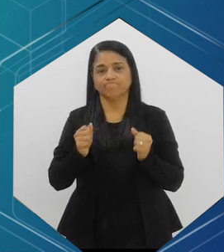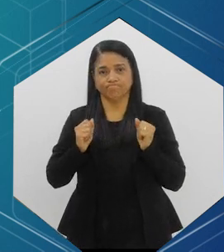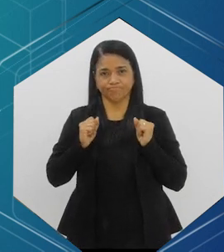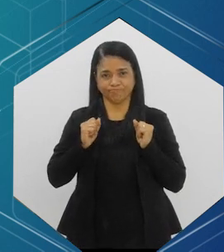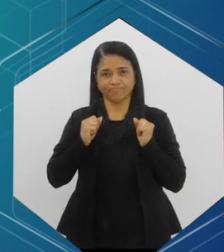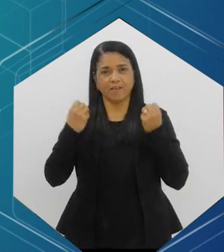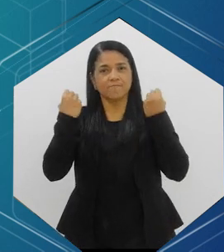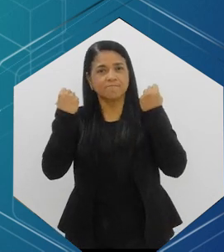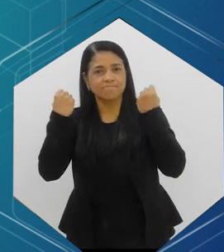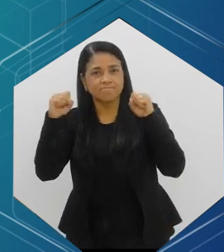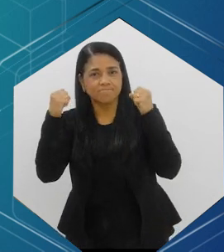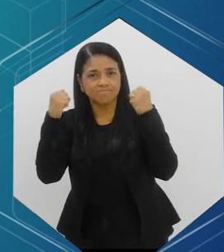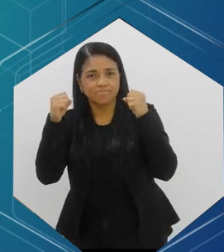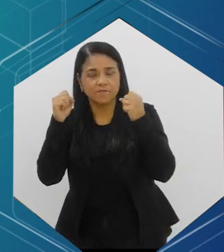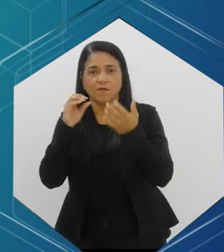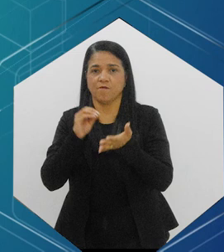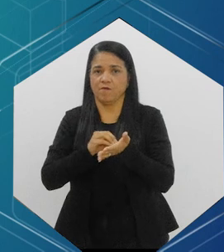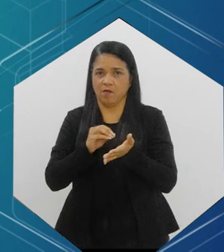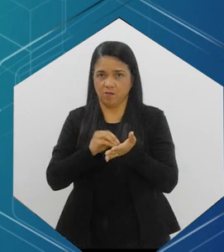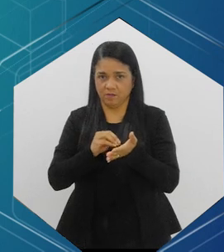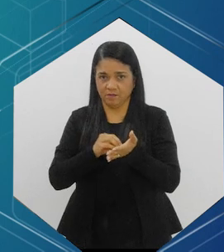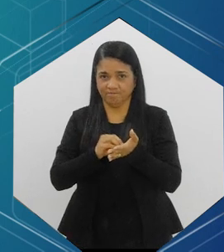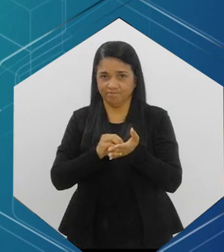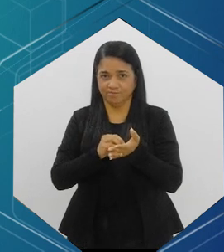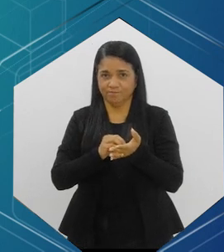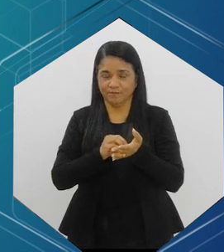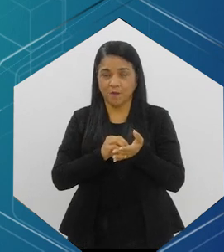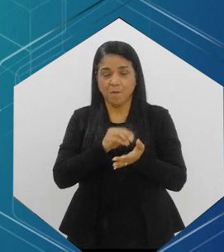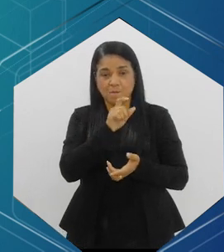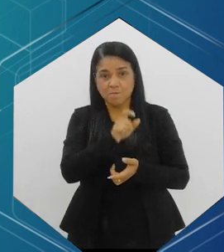sedentarismo. As pessoas sedentárias têm mais